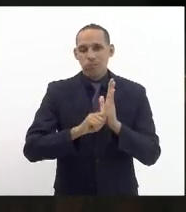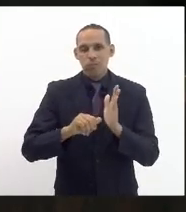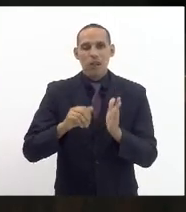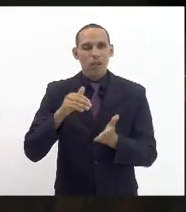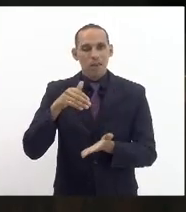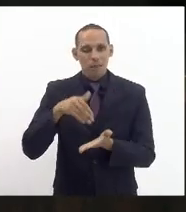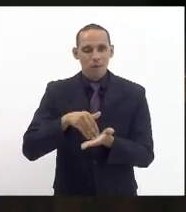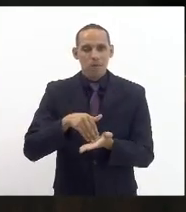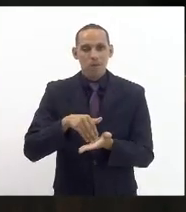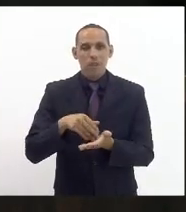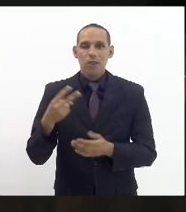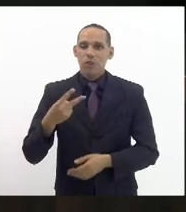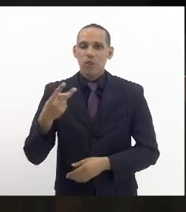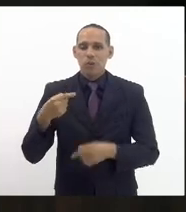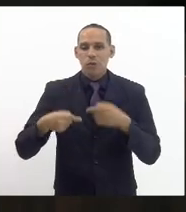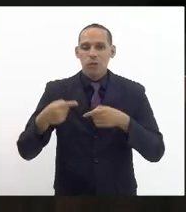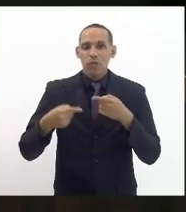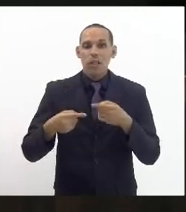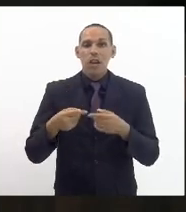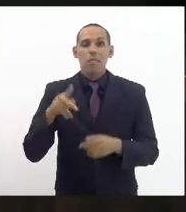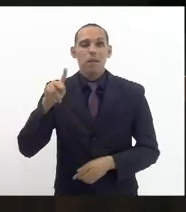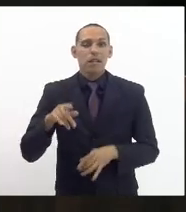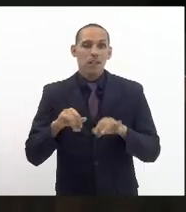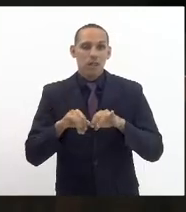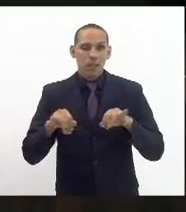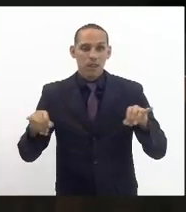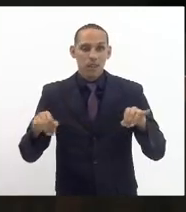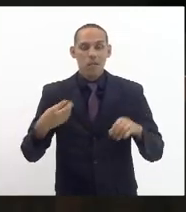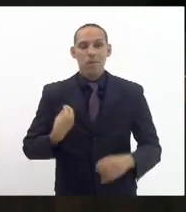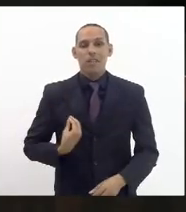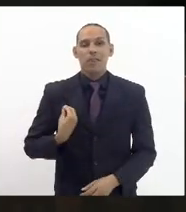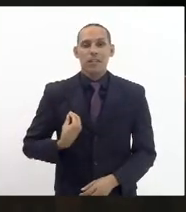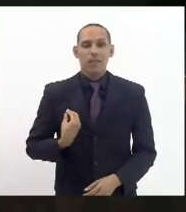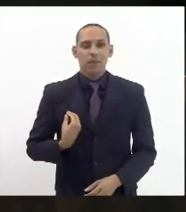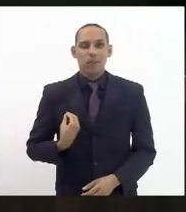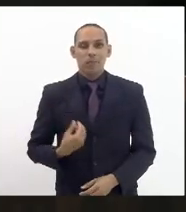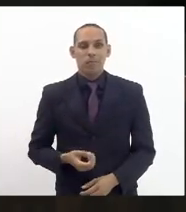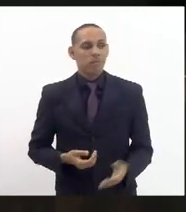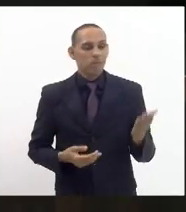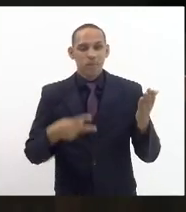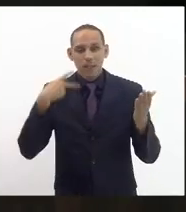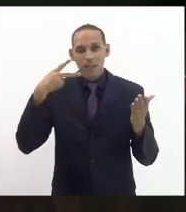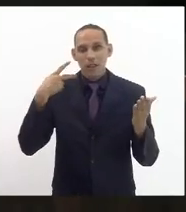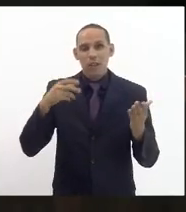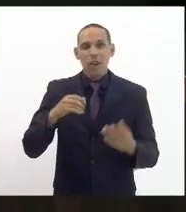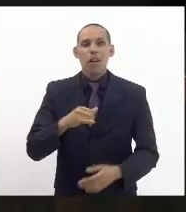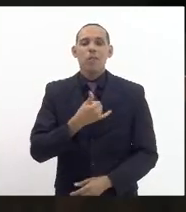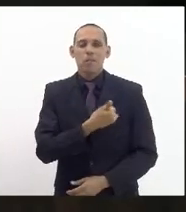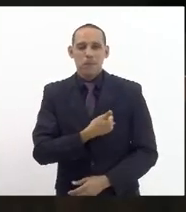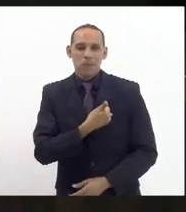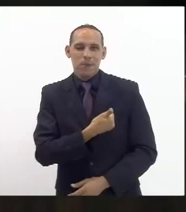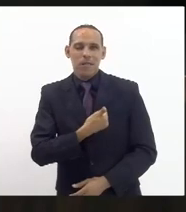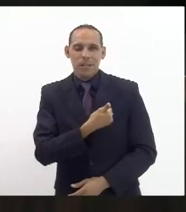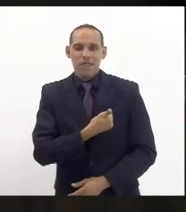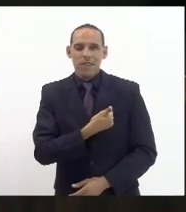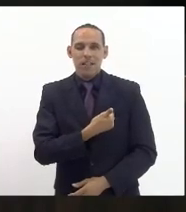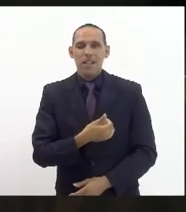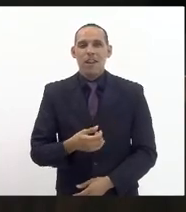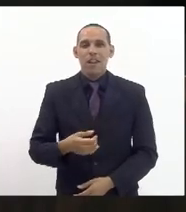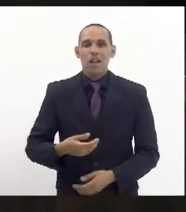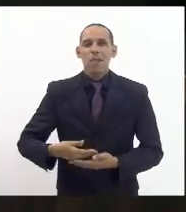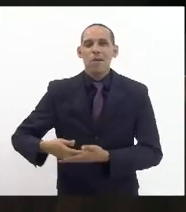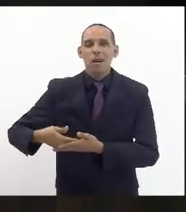A presidência quer anunciar aqui a presença do vereador de São João de Meriti,